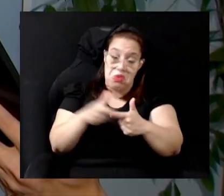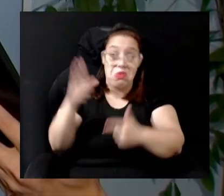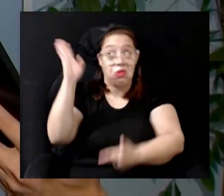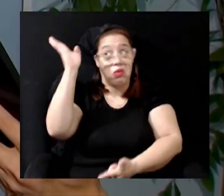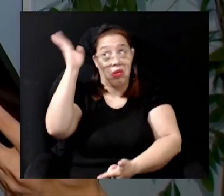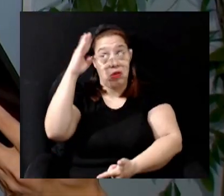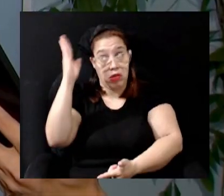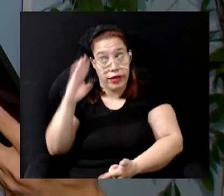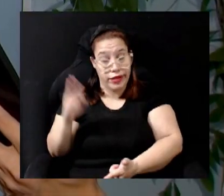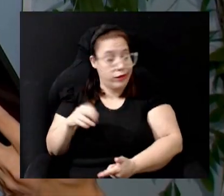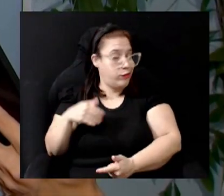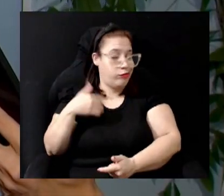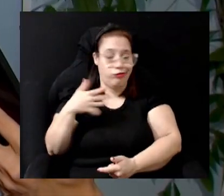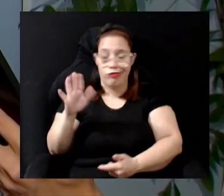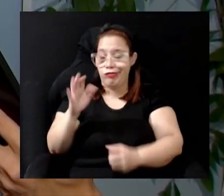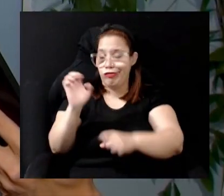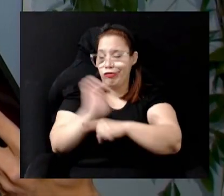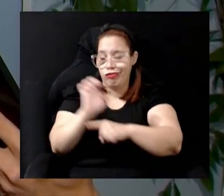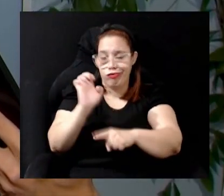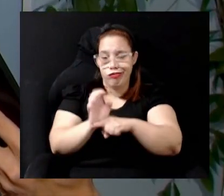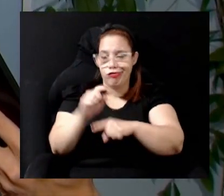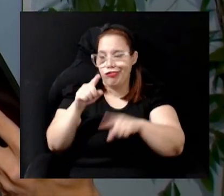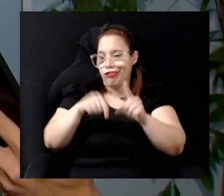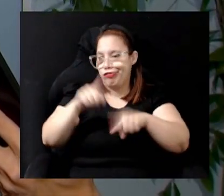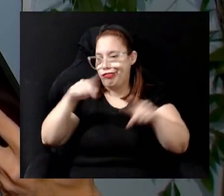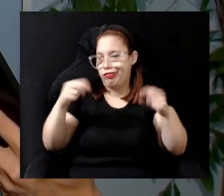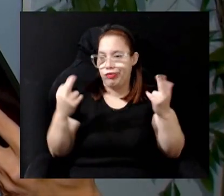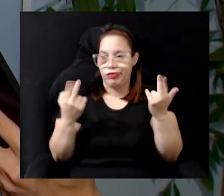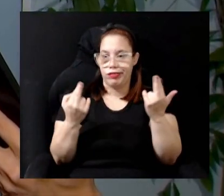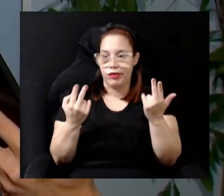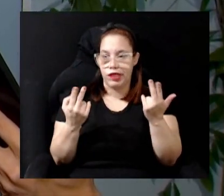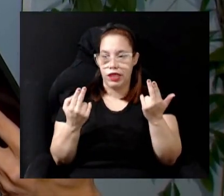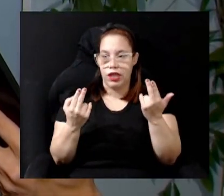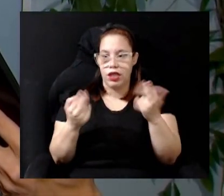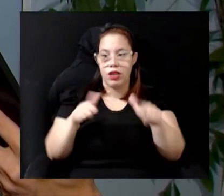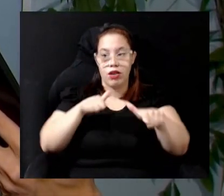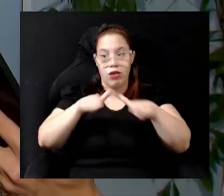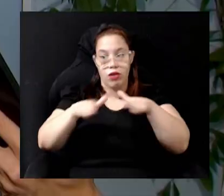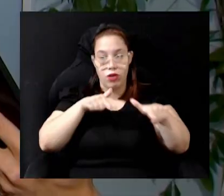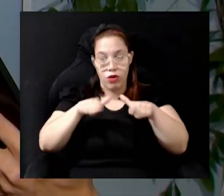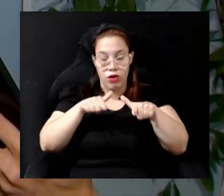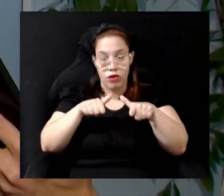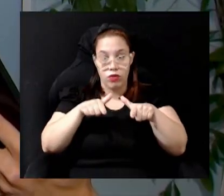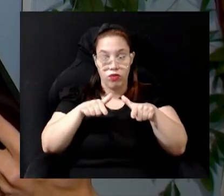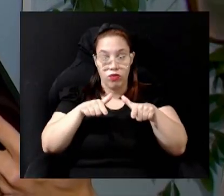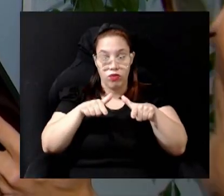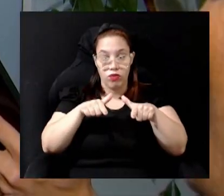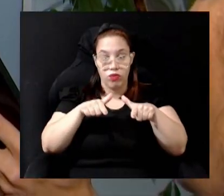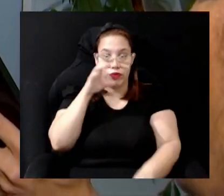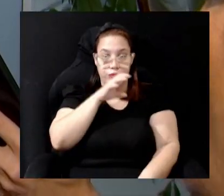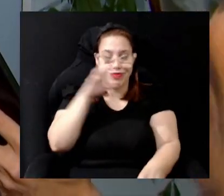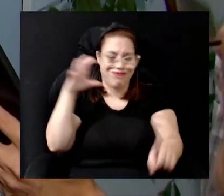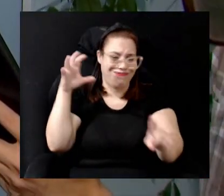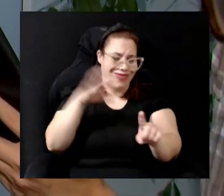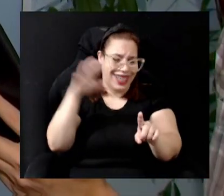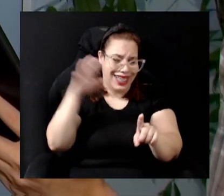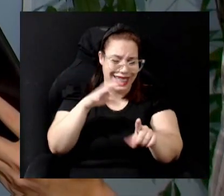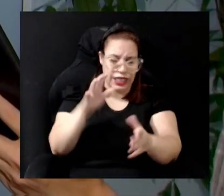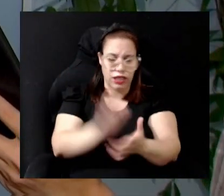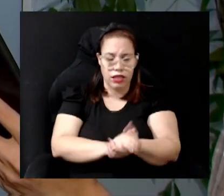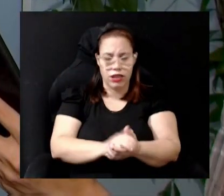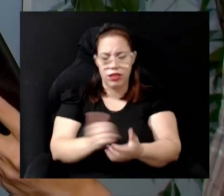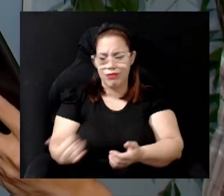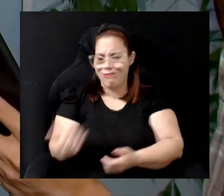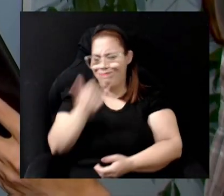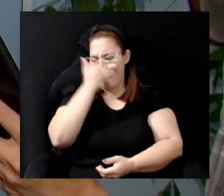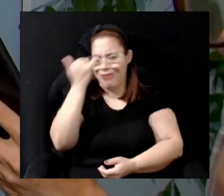a demanda, a dificuldade é a mesma. Como a gente trabalha numa rede de urgência e emergência com volume alto de acidentes atingindo jovens,